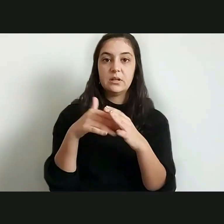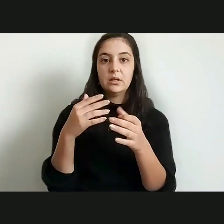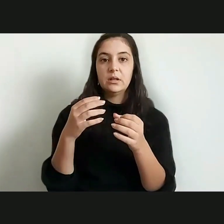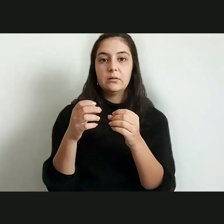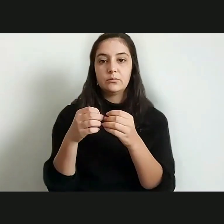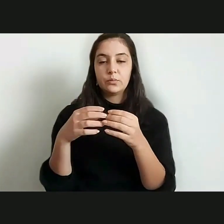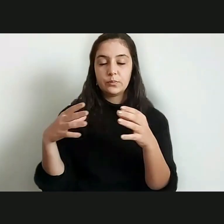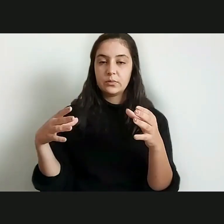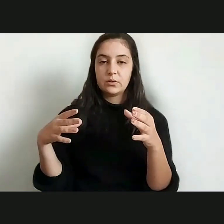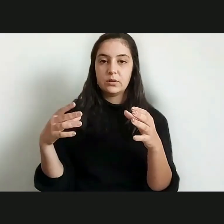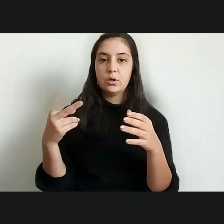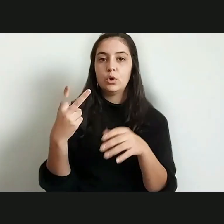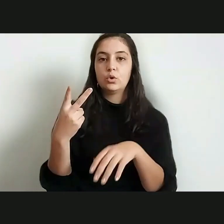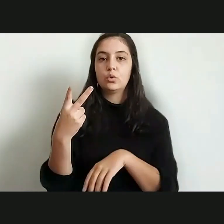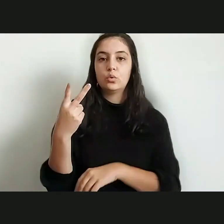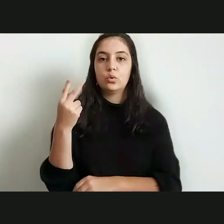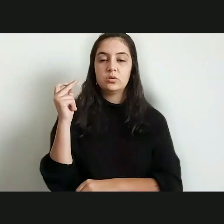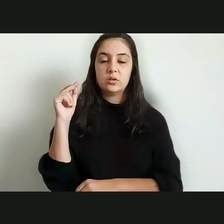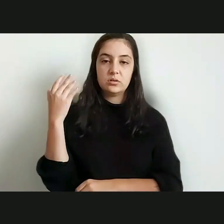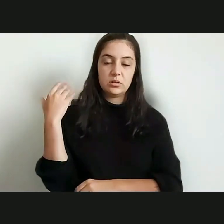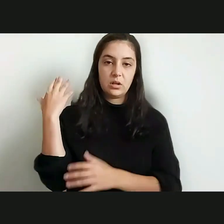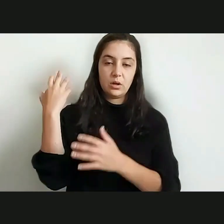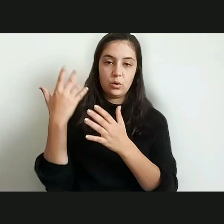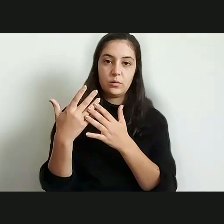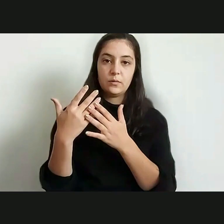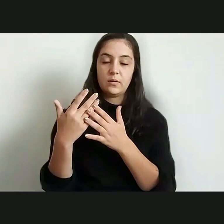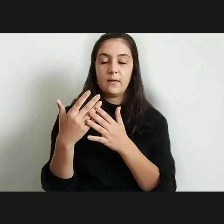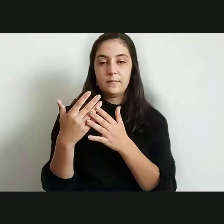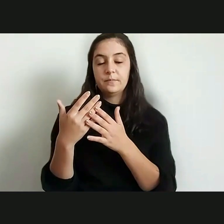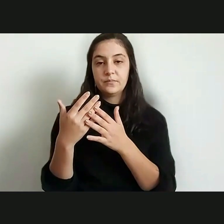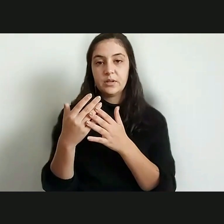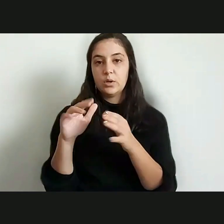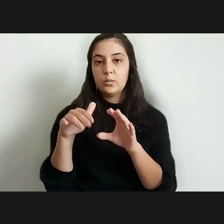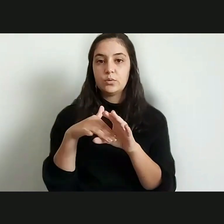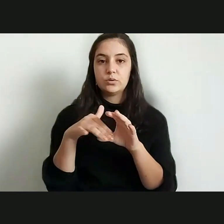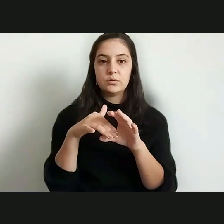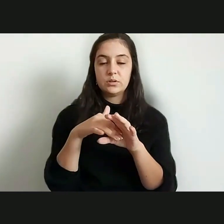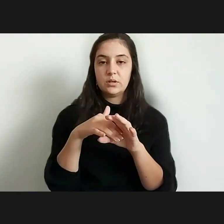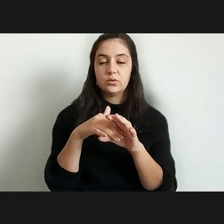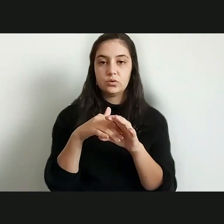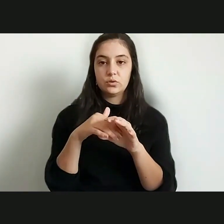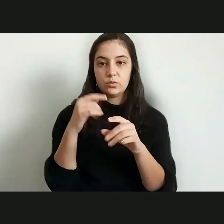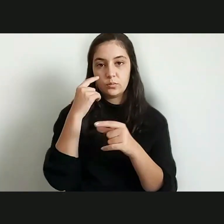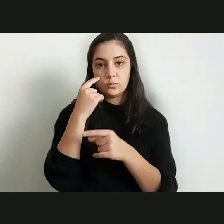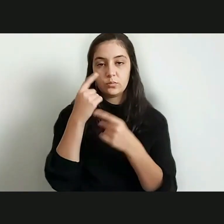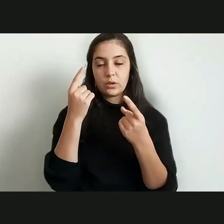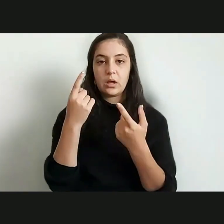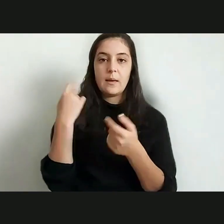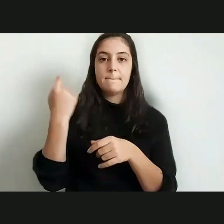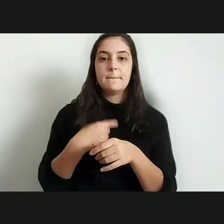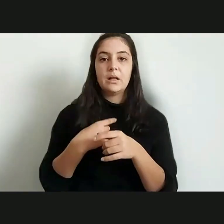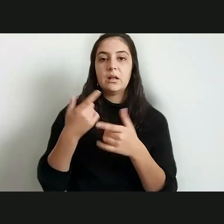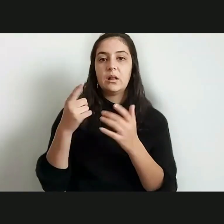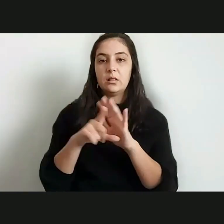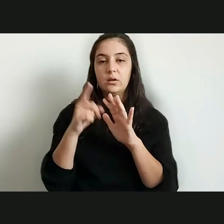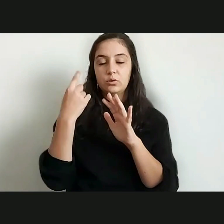Portugal nas 2 últimas décadas, felizmente, inúmeros processos de participação pública que não são obrigatórios por lei, e portanto isso